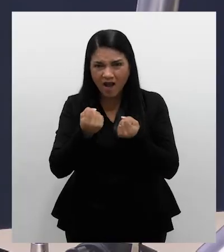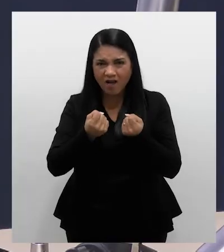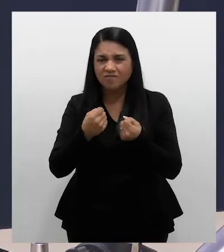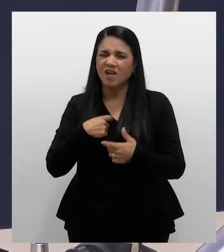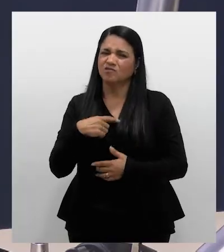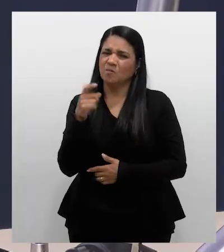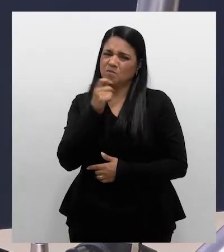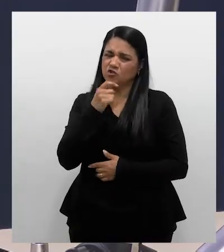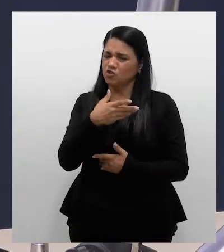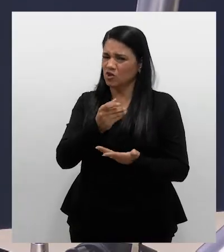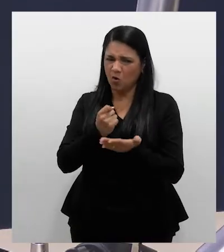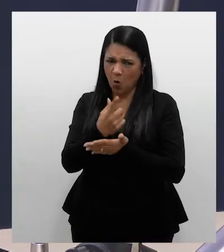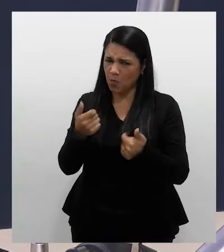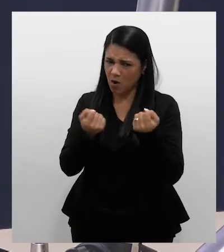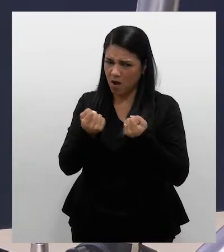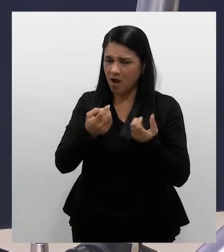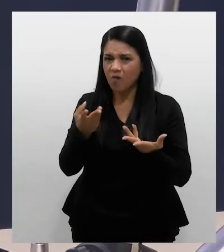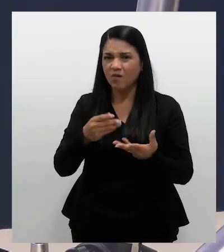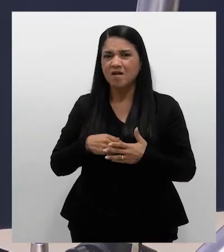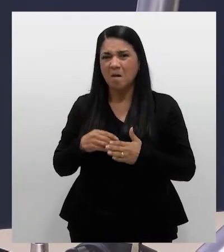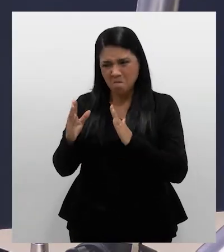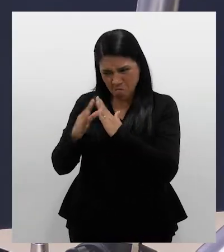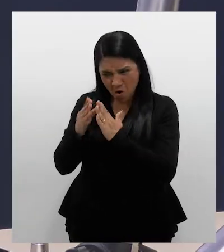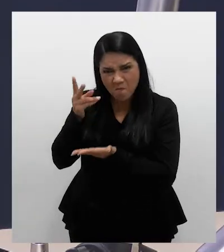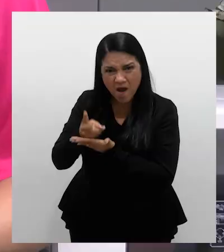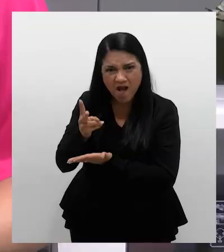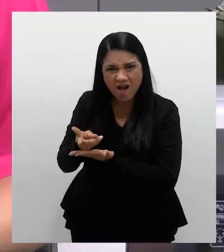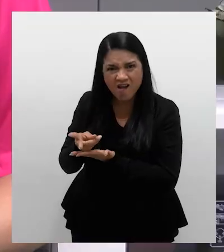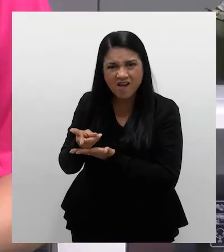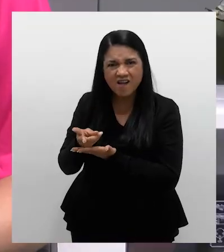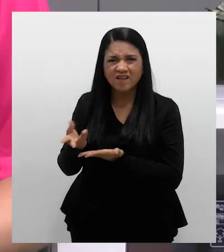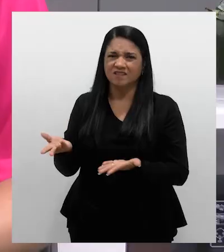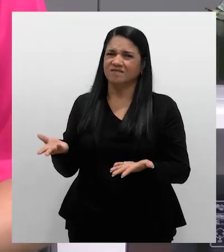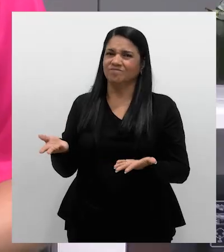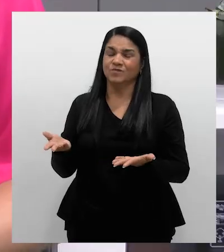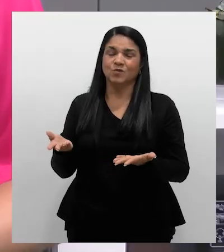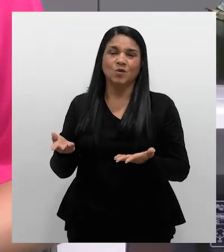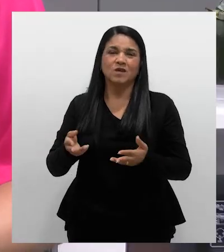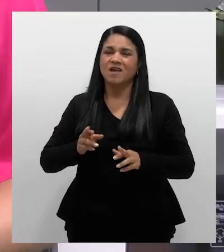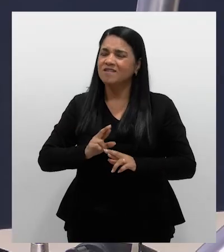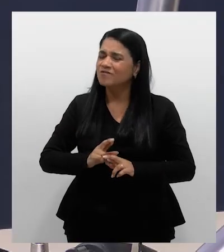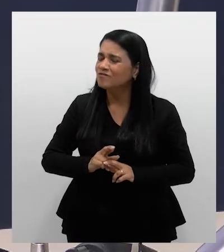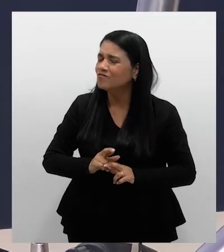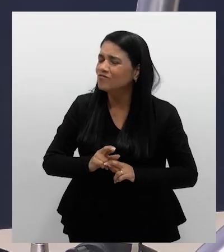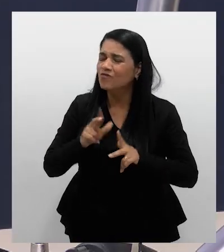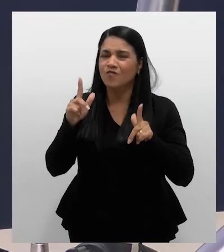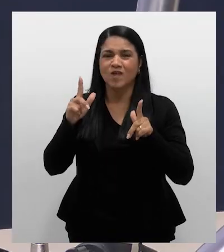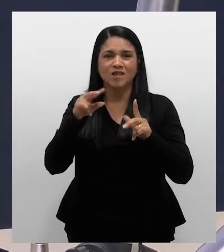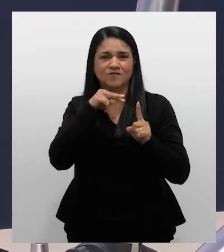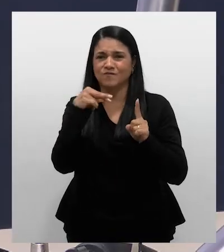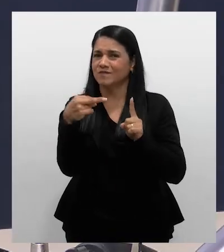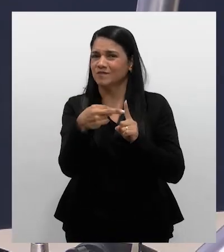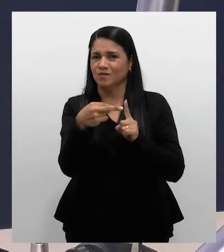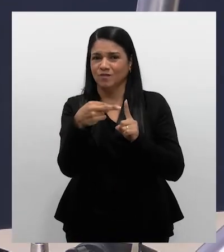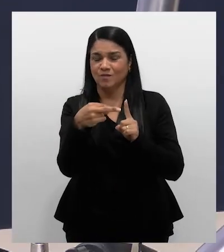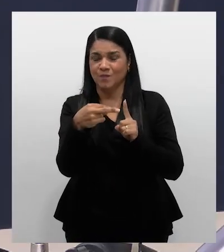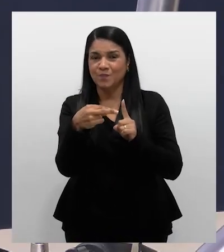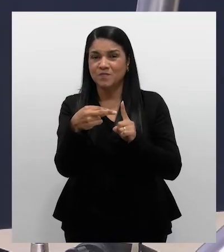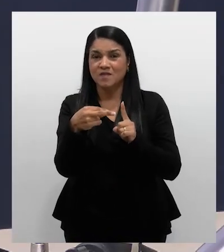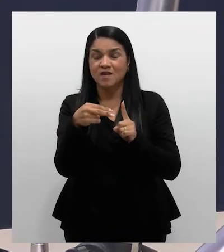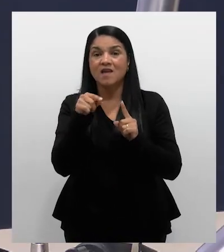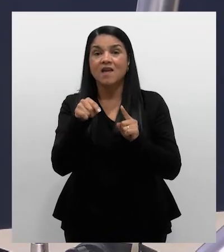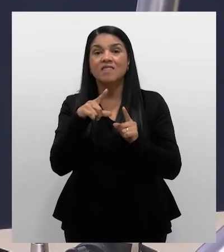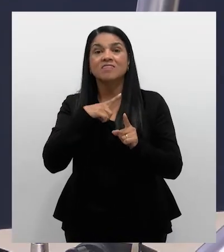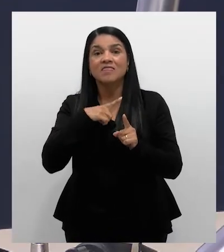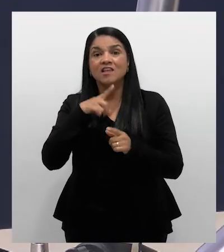comprou o carro? Ah, não comprou o carro, então é mentira. Não, cara. Tá morando aí ainda? Tá morando aí ainda? Não é isso, não é sobre carro. É